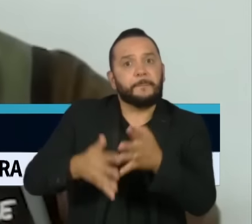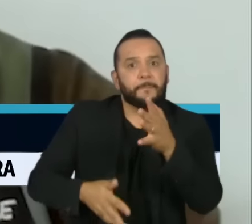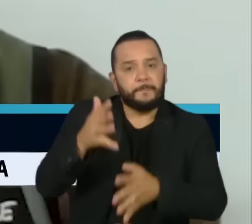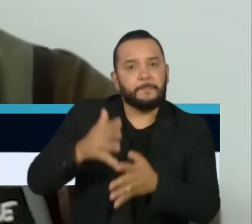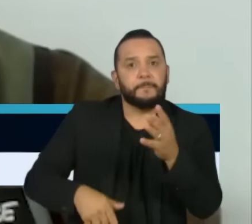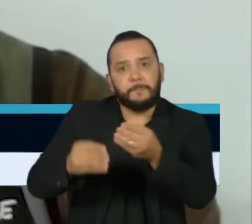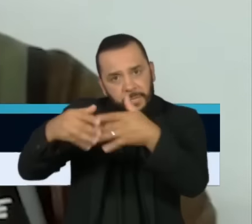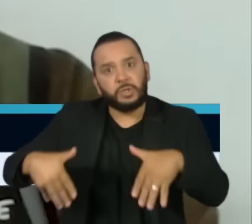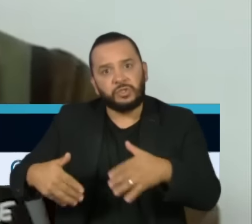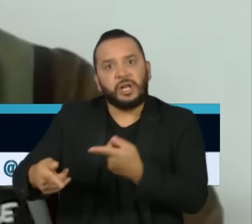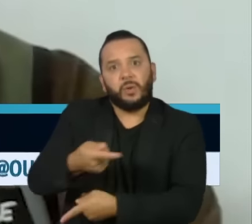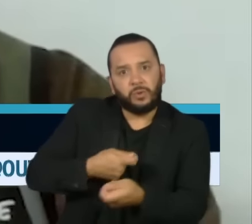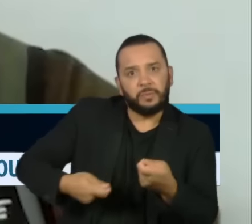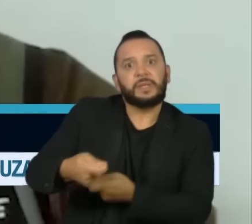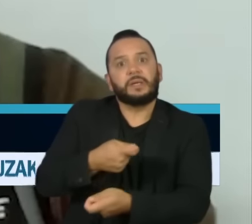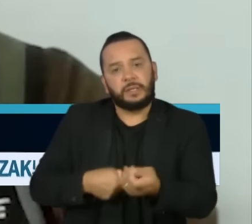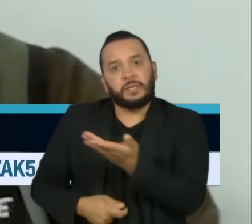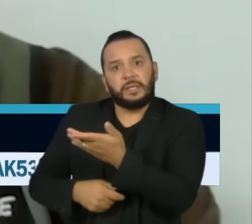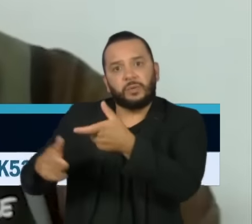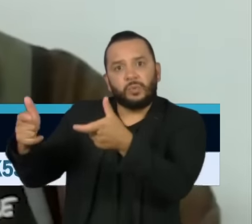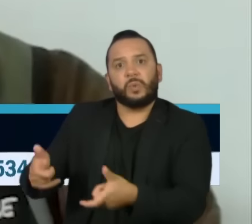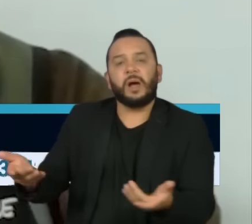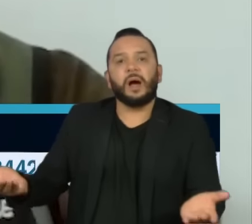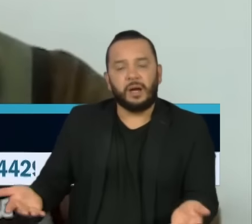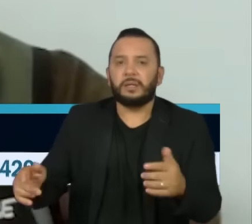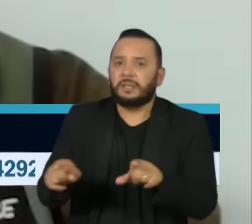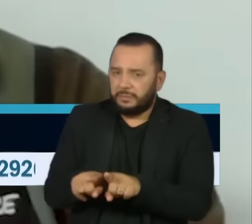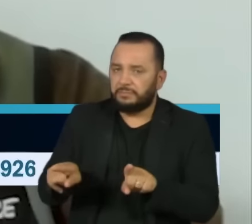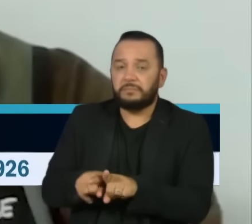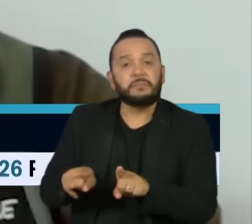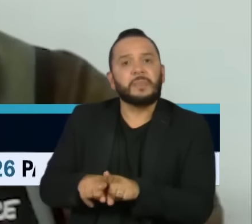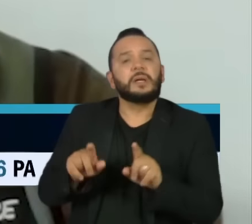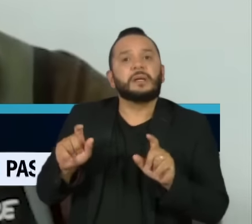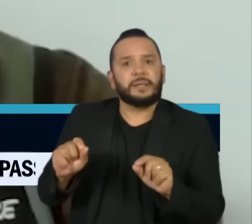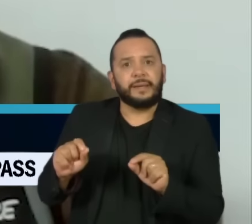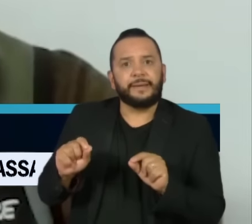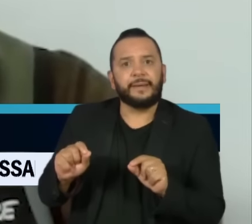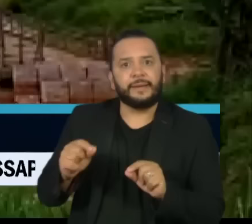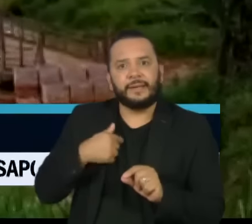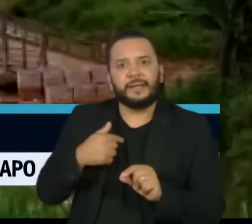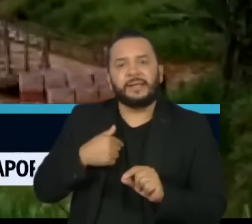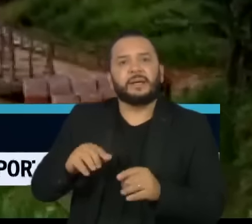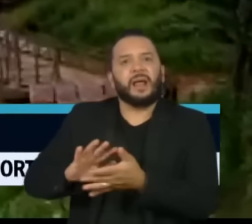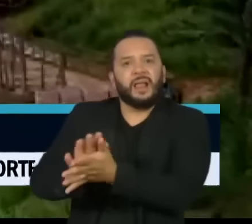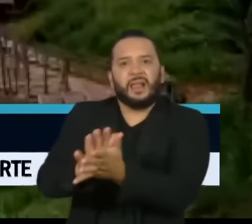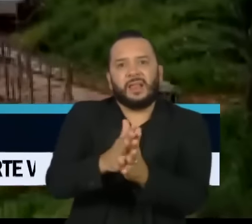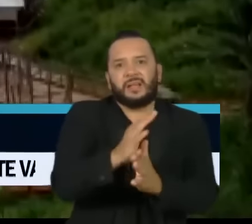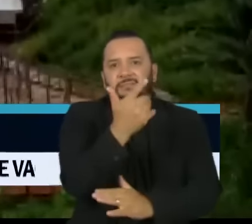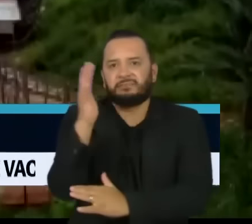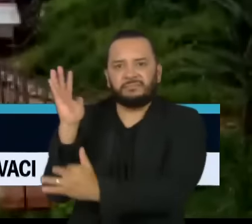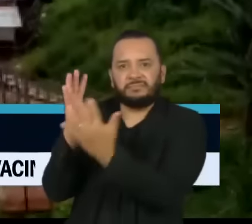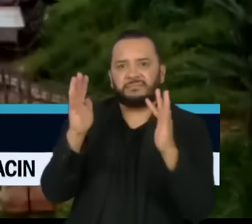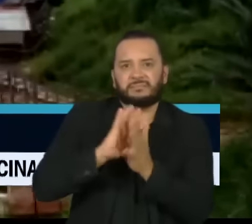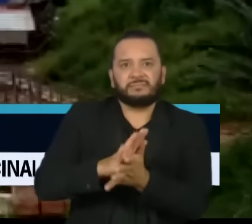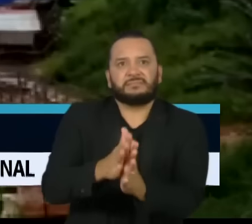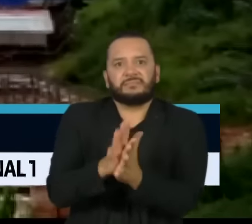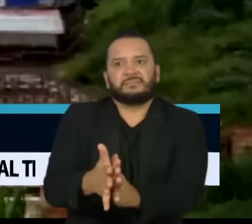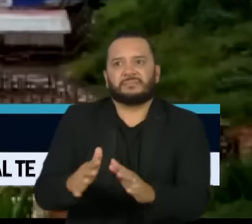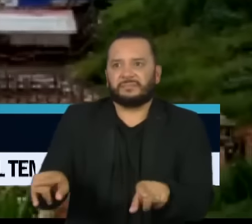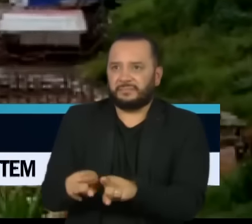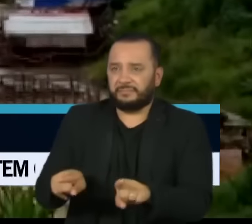de econômica importante para a região, além desse comprometimento da biodiversidade. Nesta semana, a Polícia